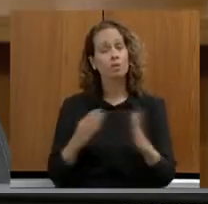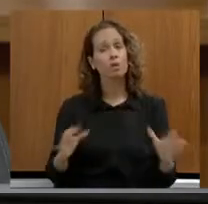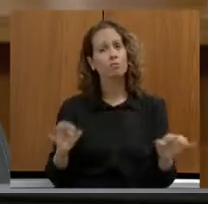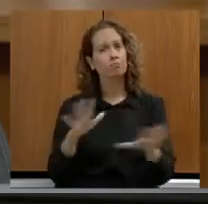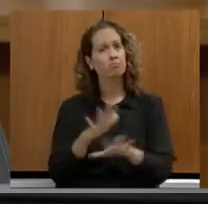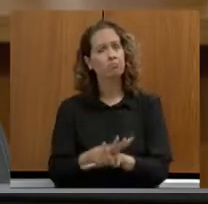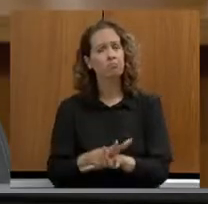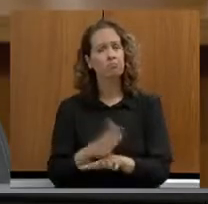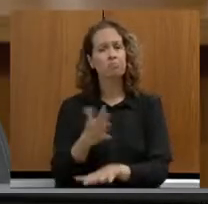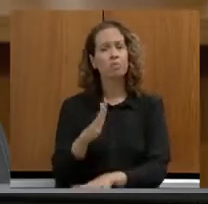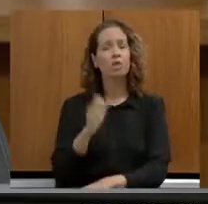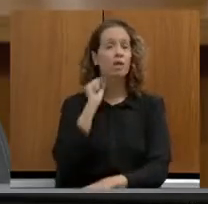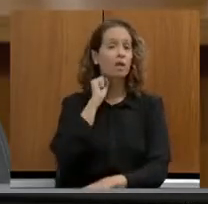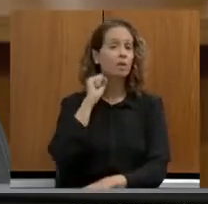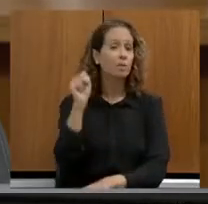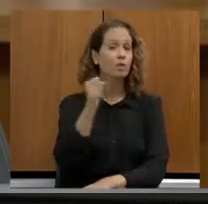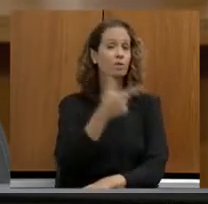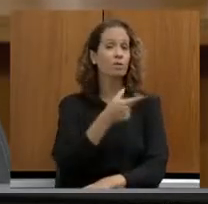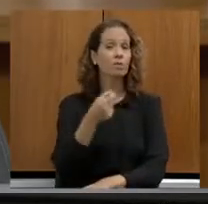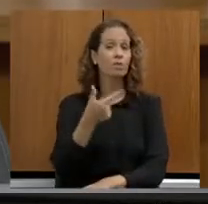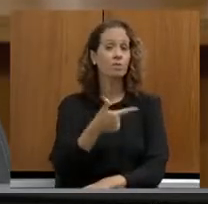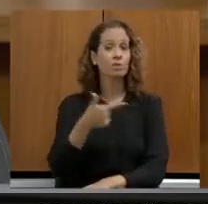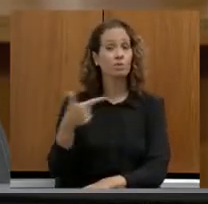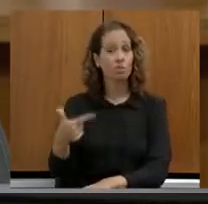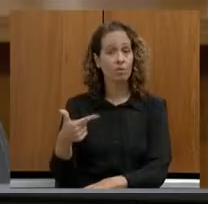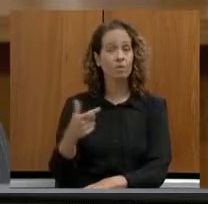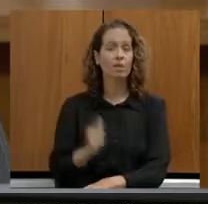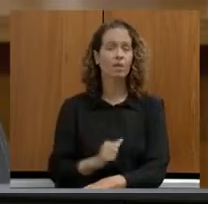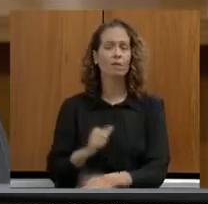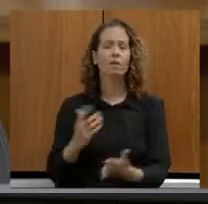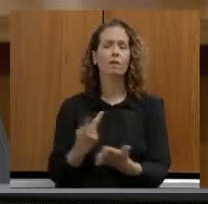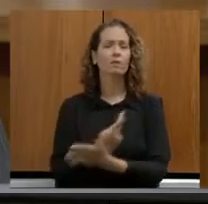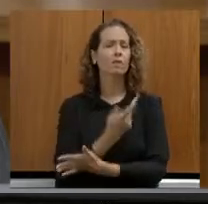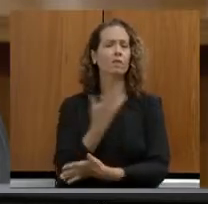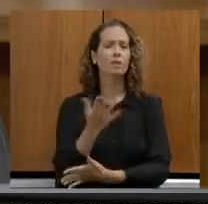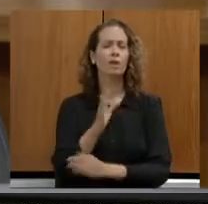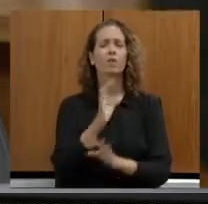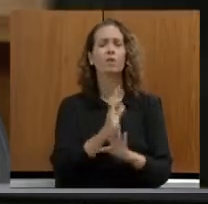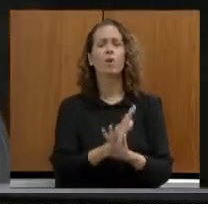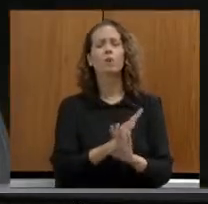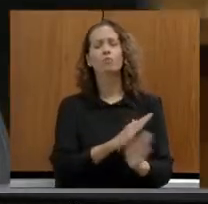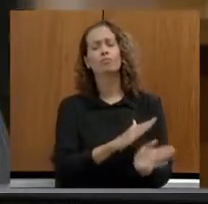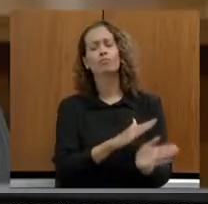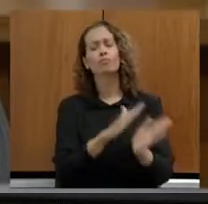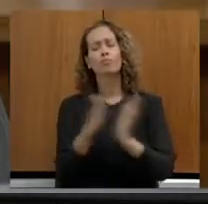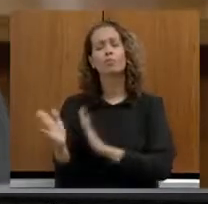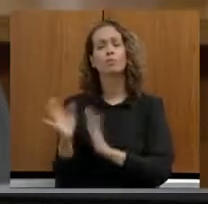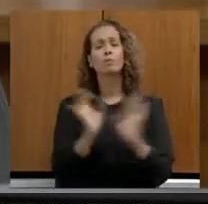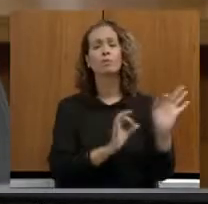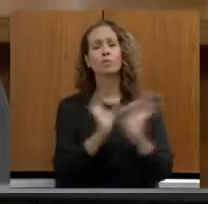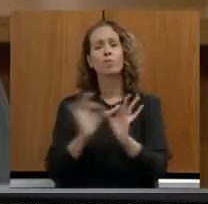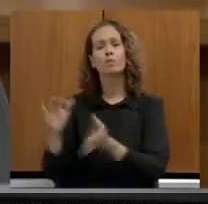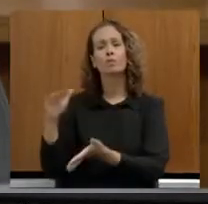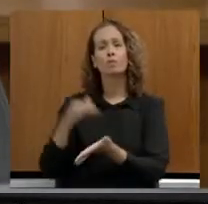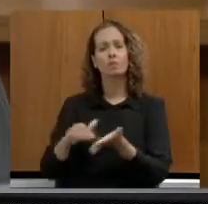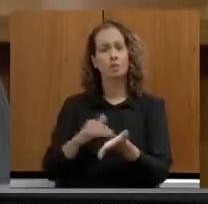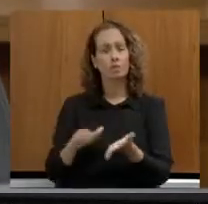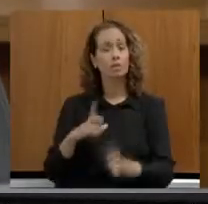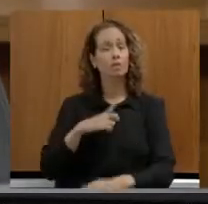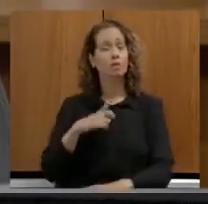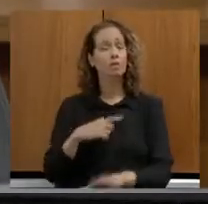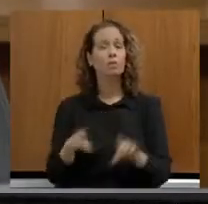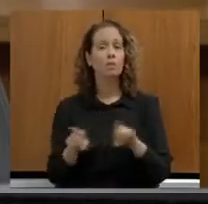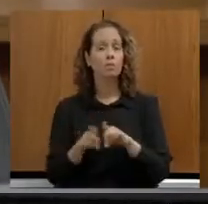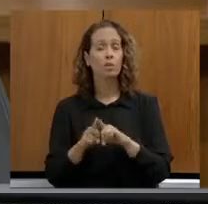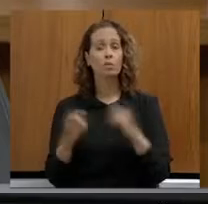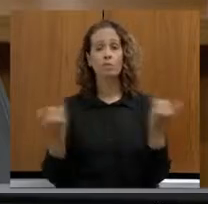prevista para abrir o de 22 certo tá acontecendo com todo o cronograma sendo acompanhado pela secretaria temos aqui